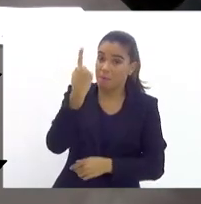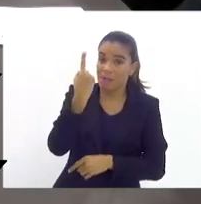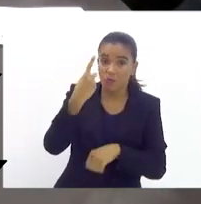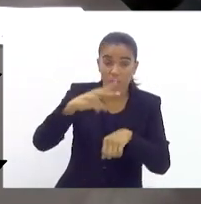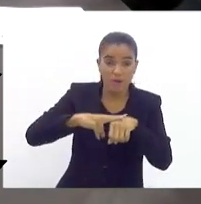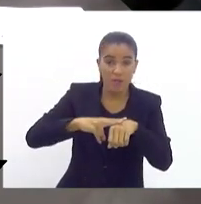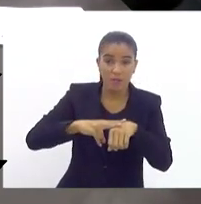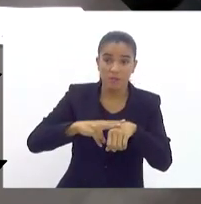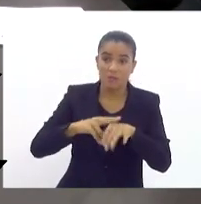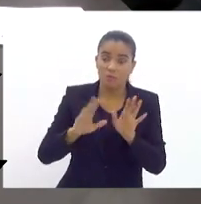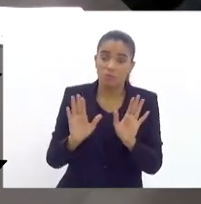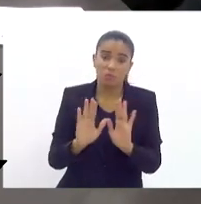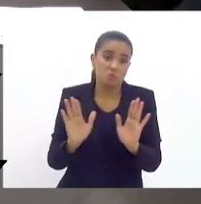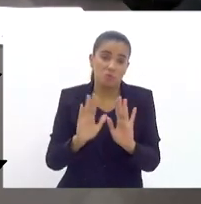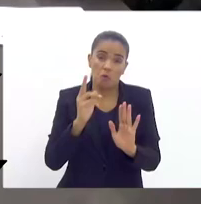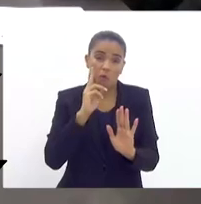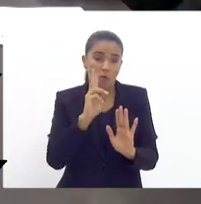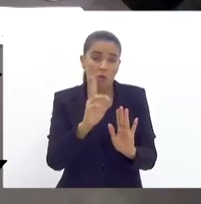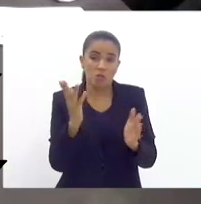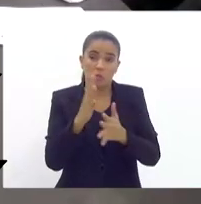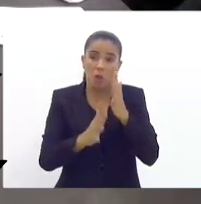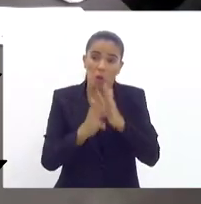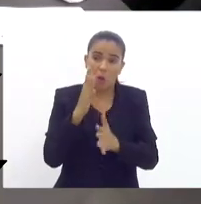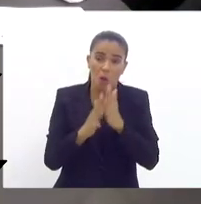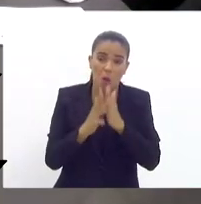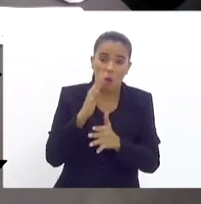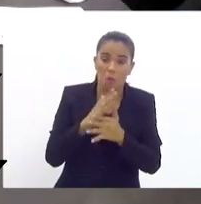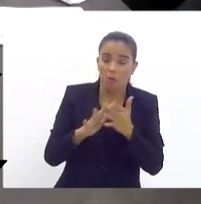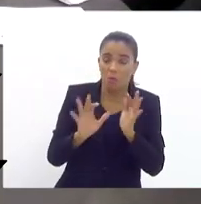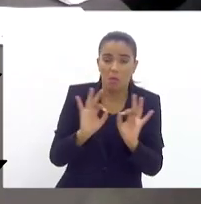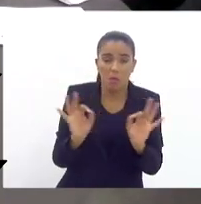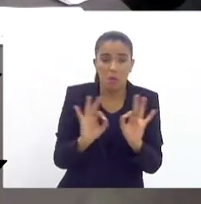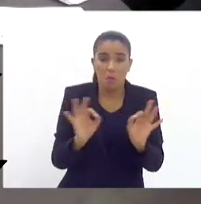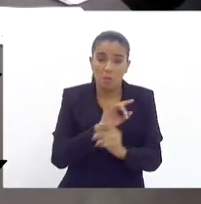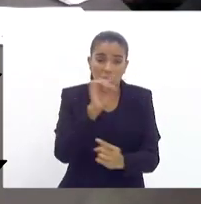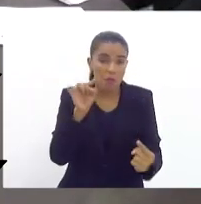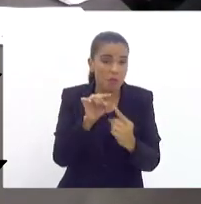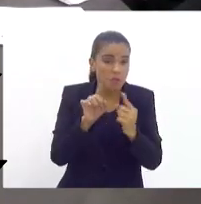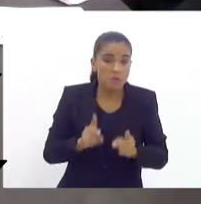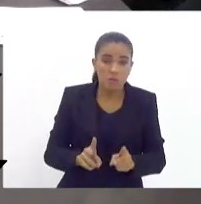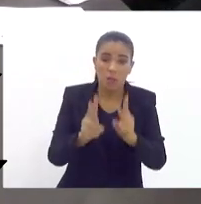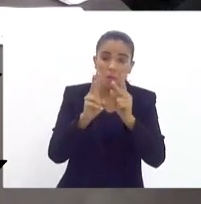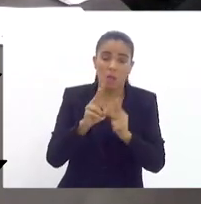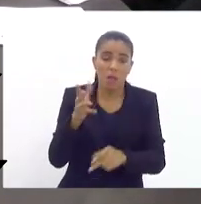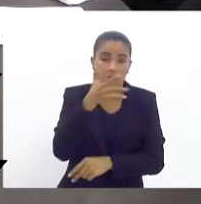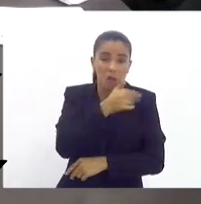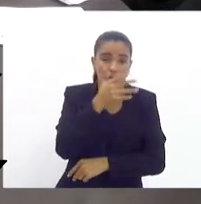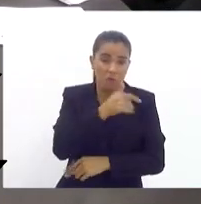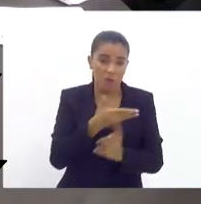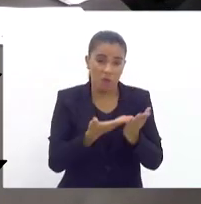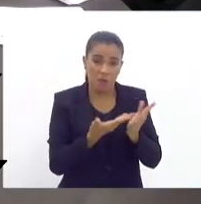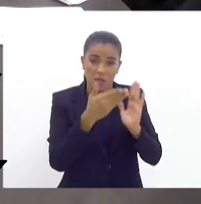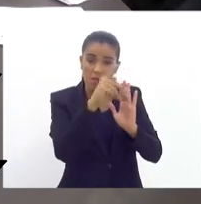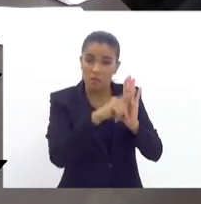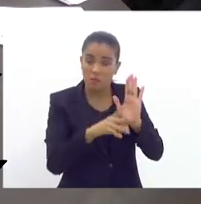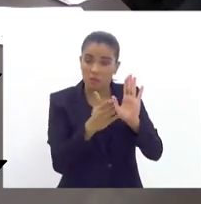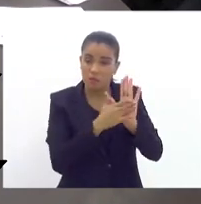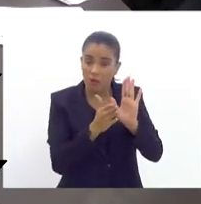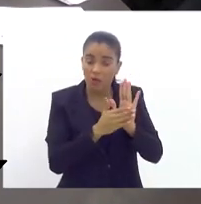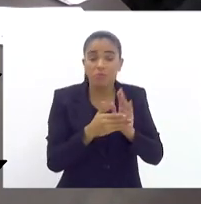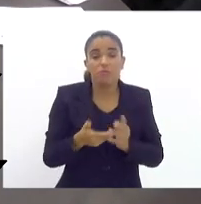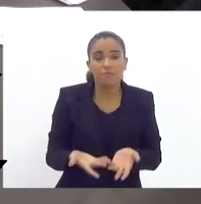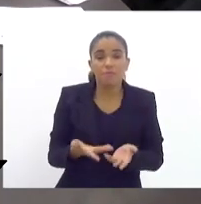Mais uma vez, eu digo assim, não vejo problema, minha intenção sempre também é salvar o projeto, acho que o projeto é meritório. Acho